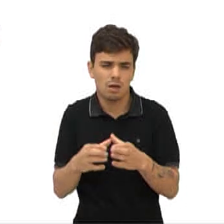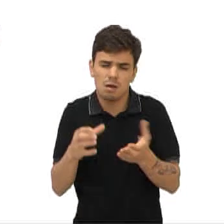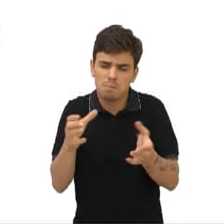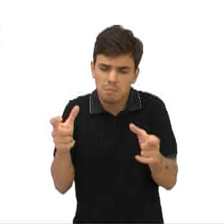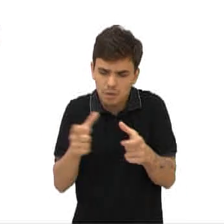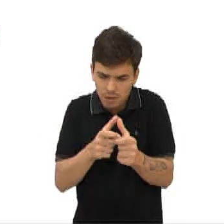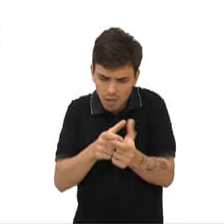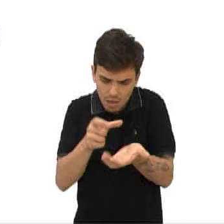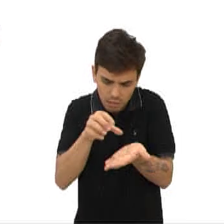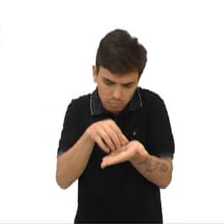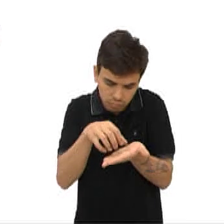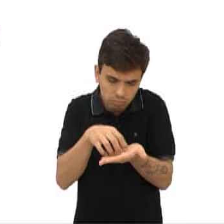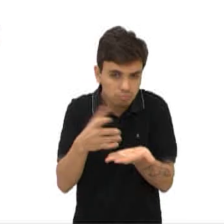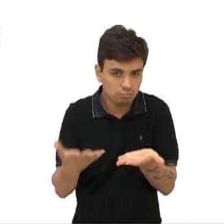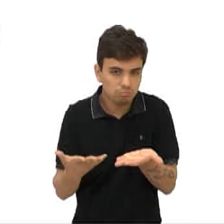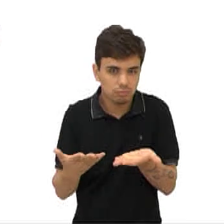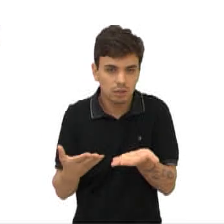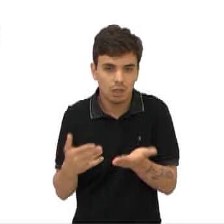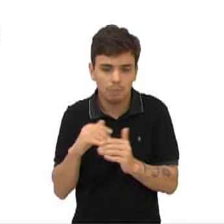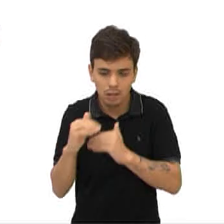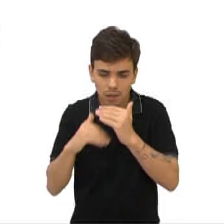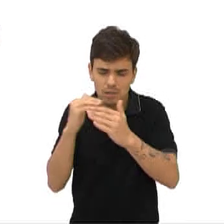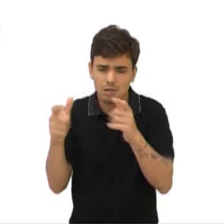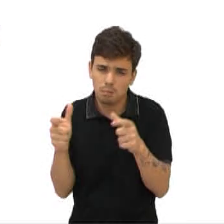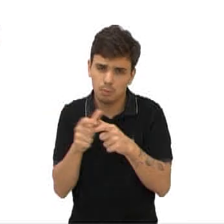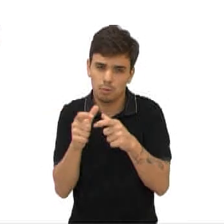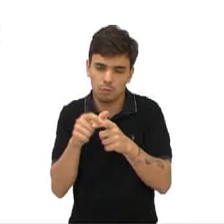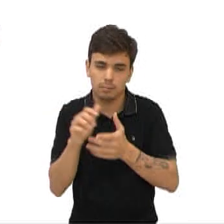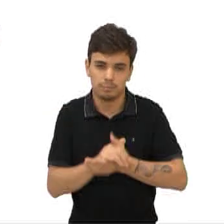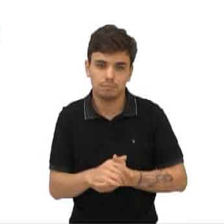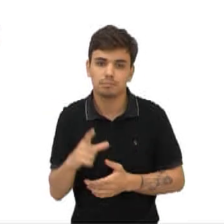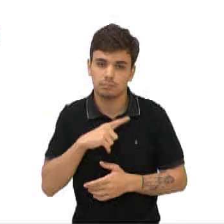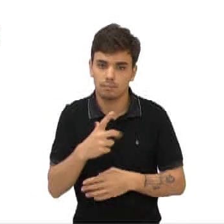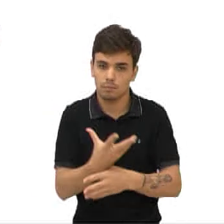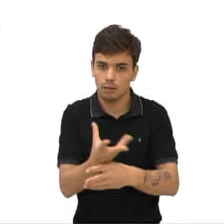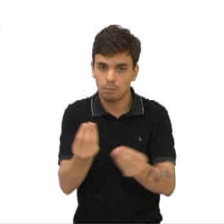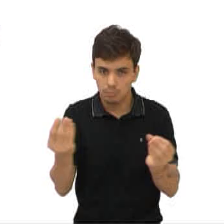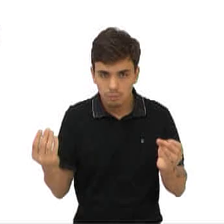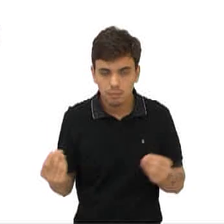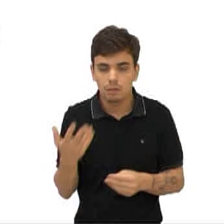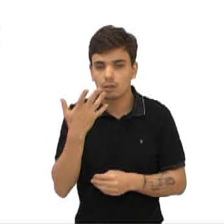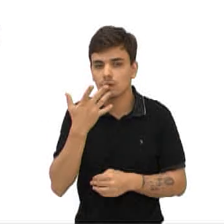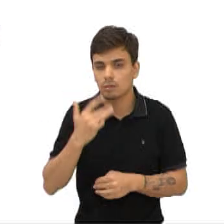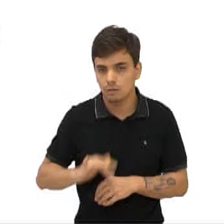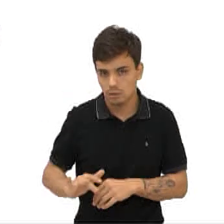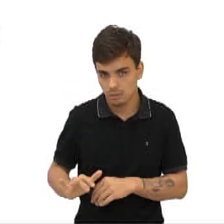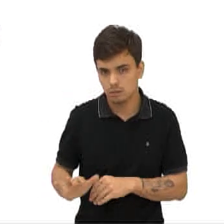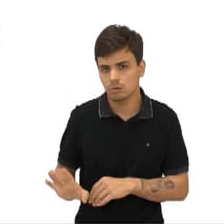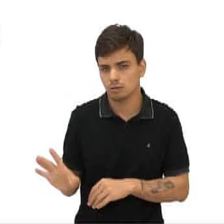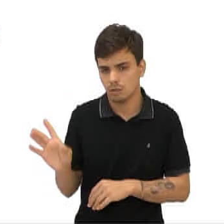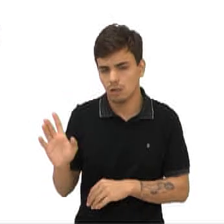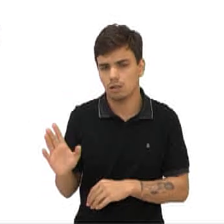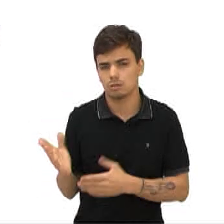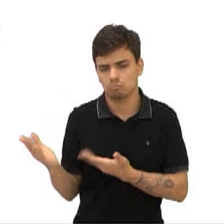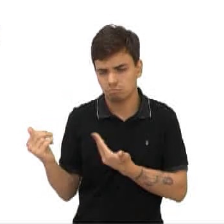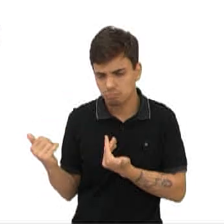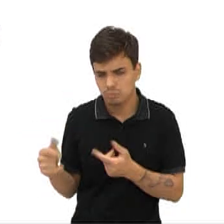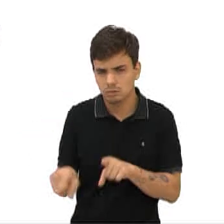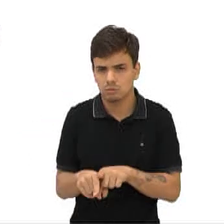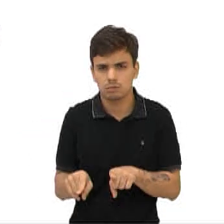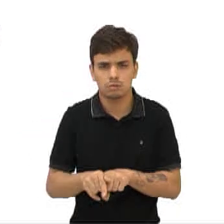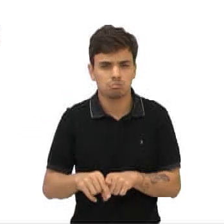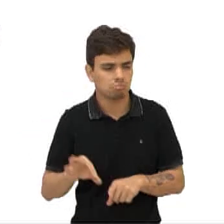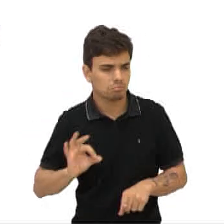mão e que pouco haveria de crescer. Tive muitos cães na infância e juventude, policiais,